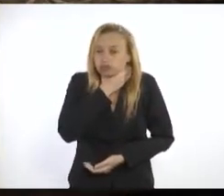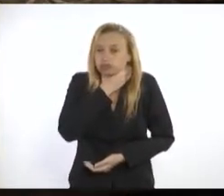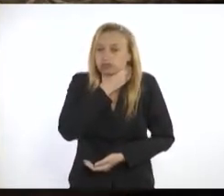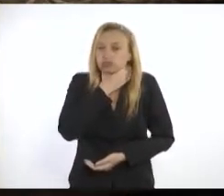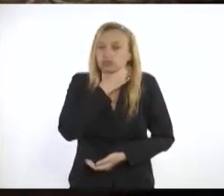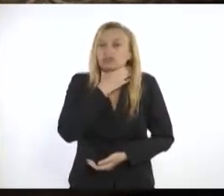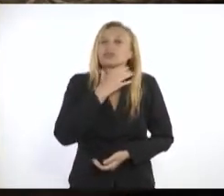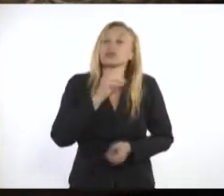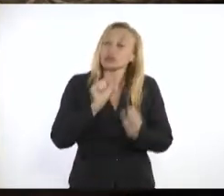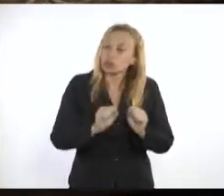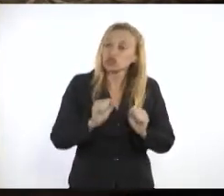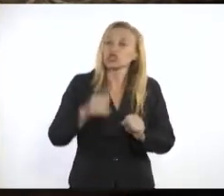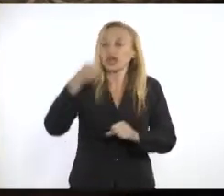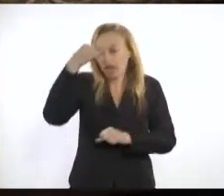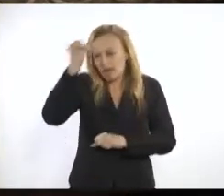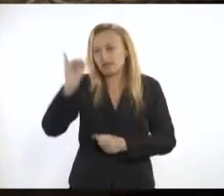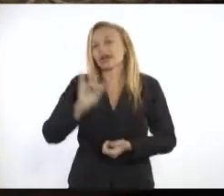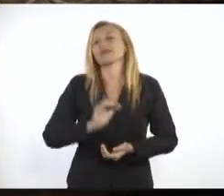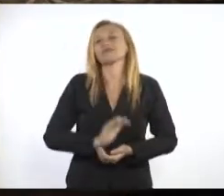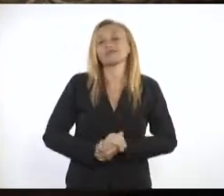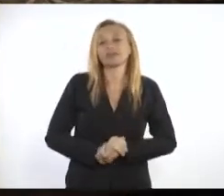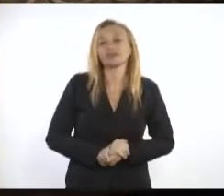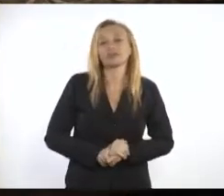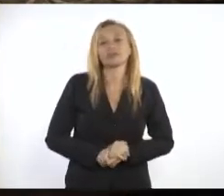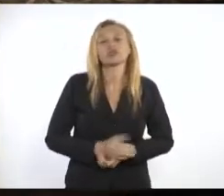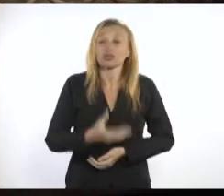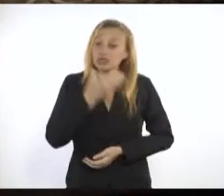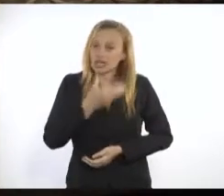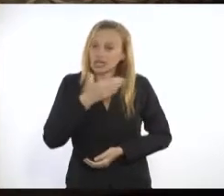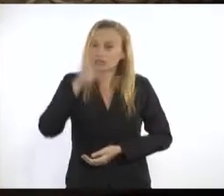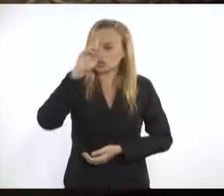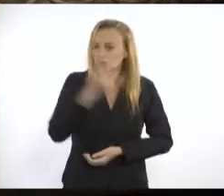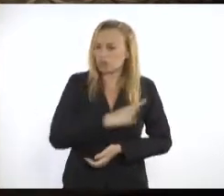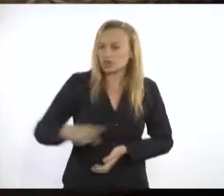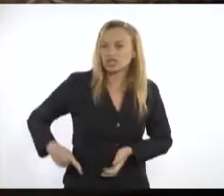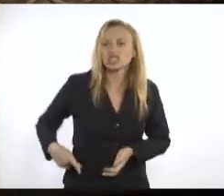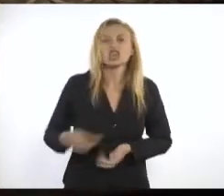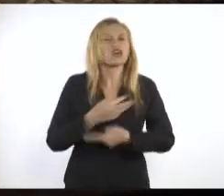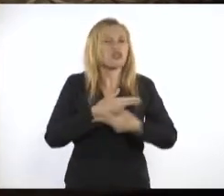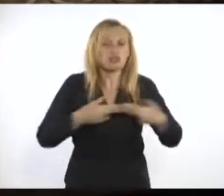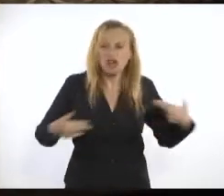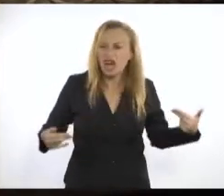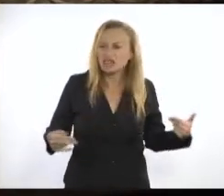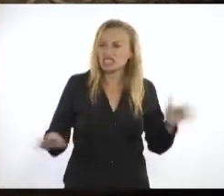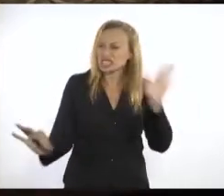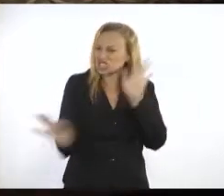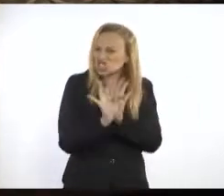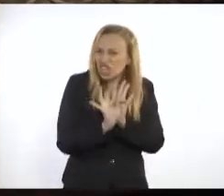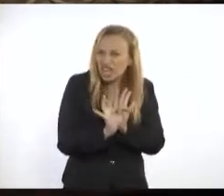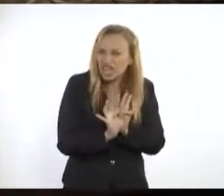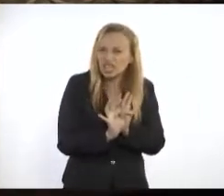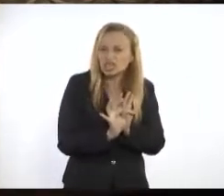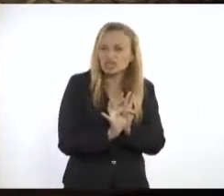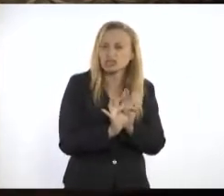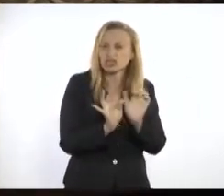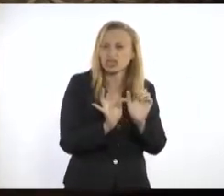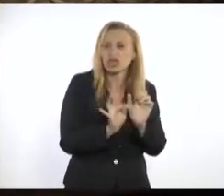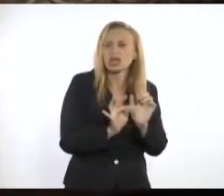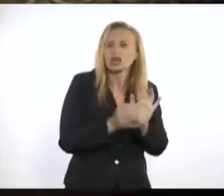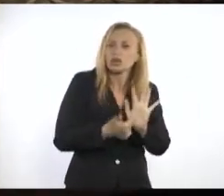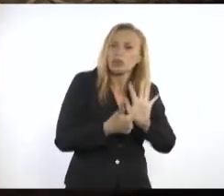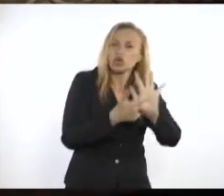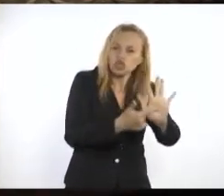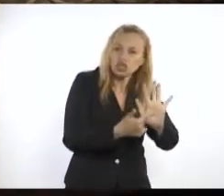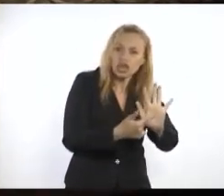que era evitável. Em dezembro, senhor presidente, muitos desses técnicos apontaram que